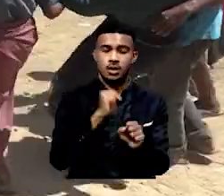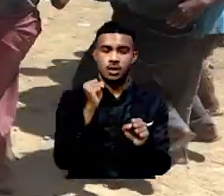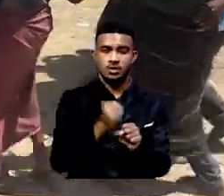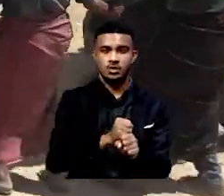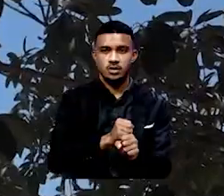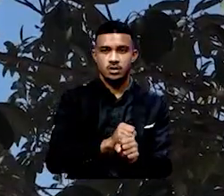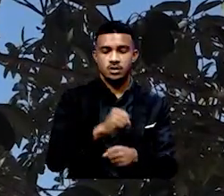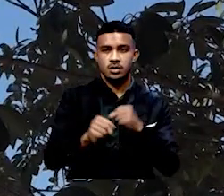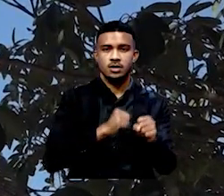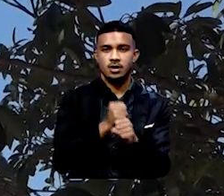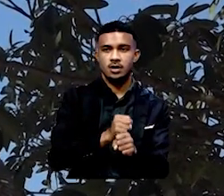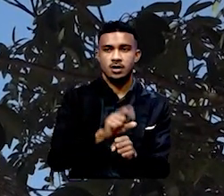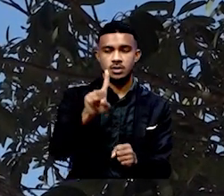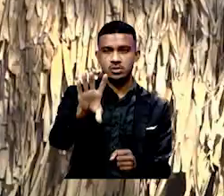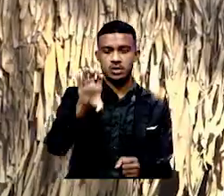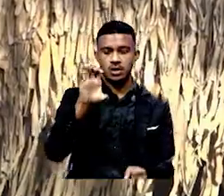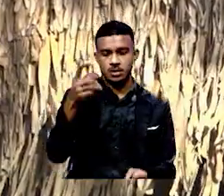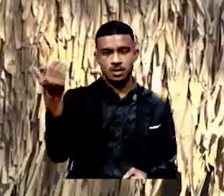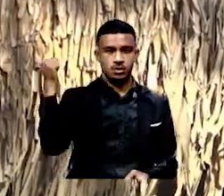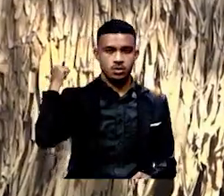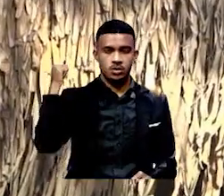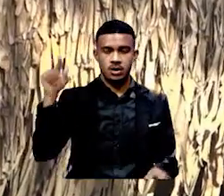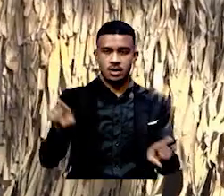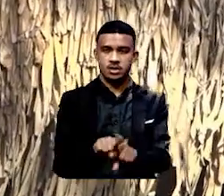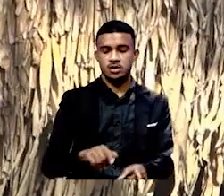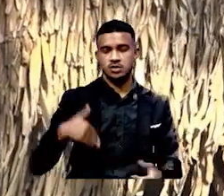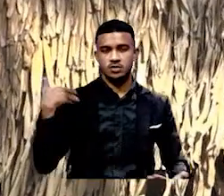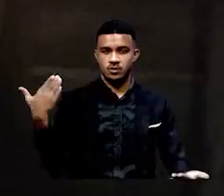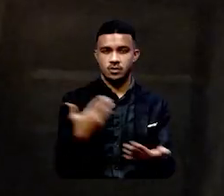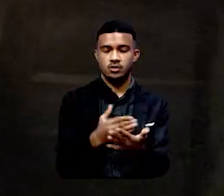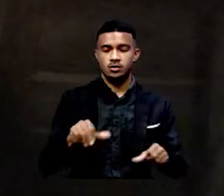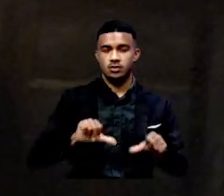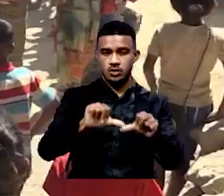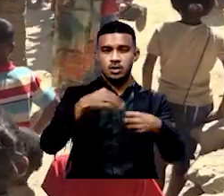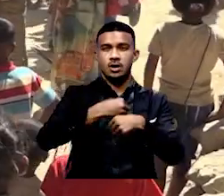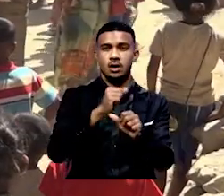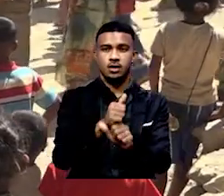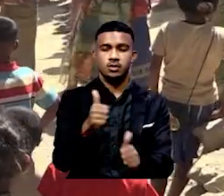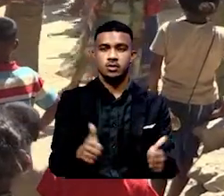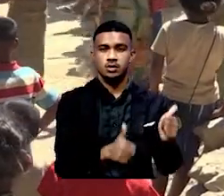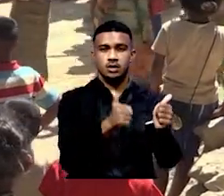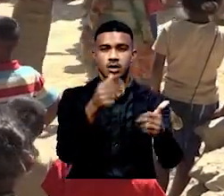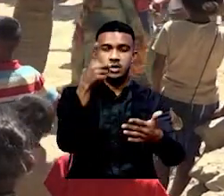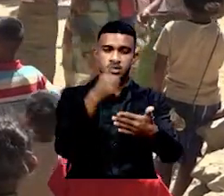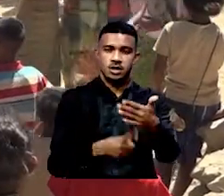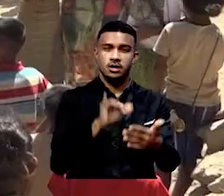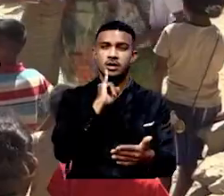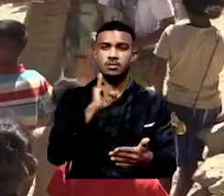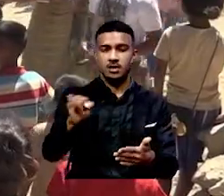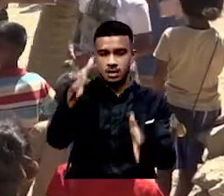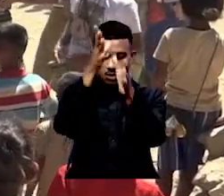bakotuk. Tambane hanesan geração fon continua banate tuir saida mak beala sira hari tihaona.